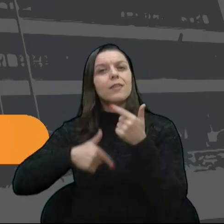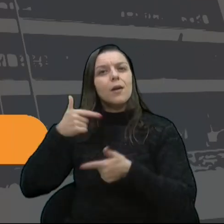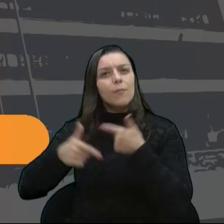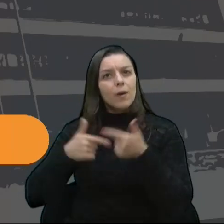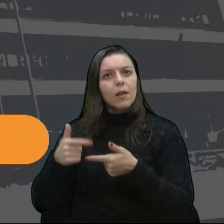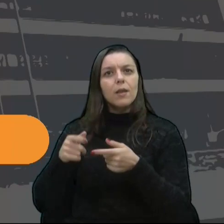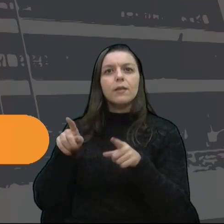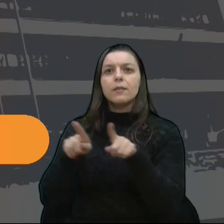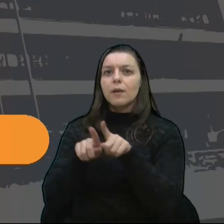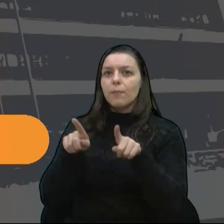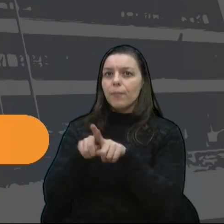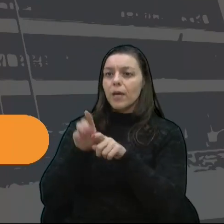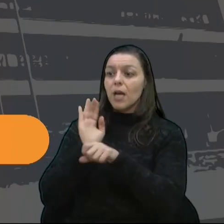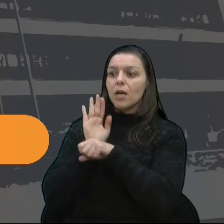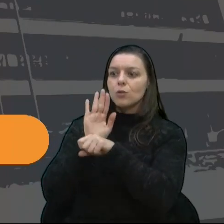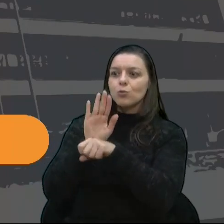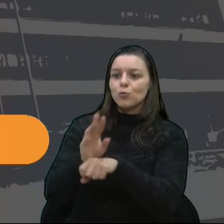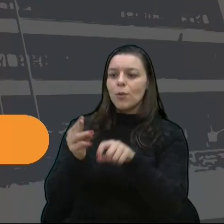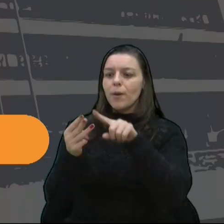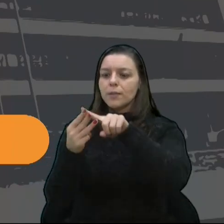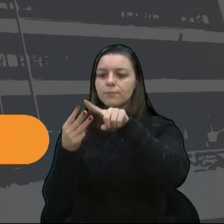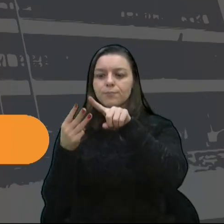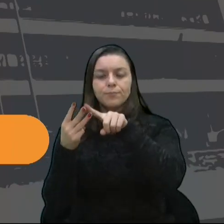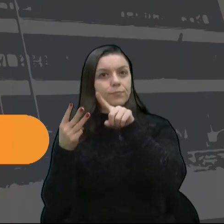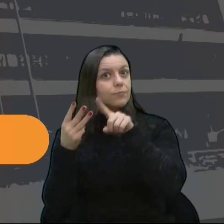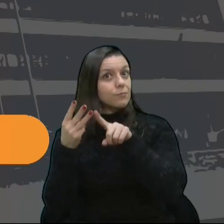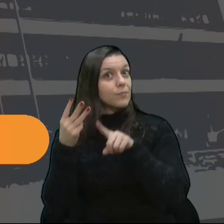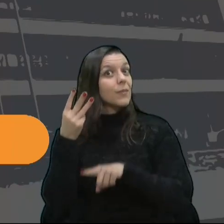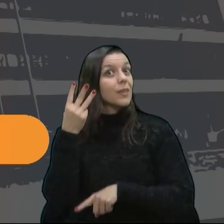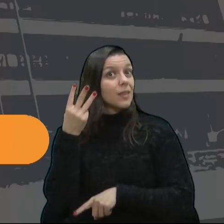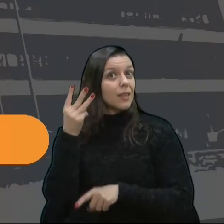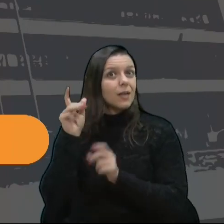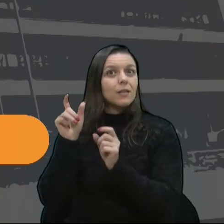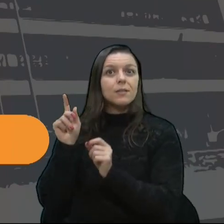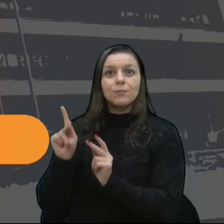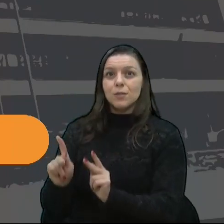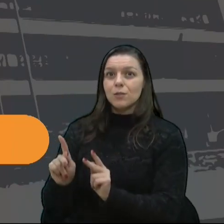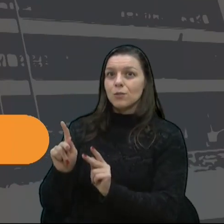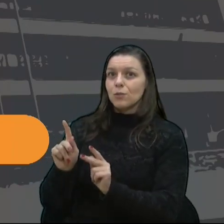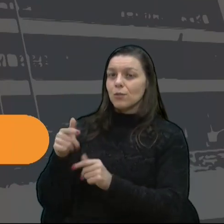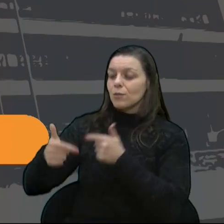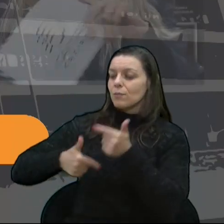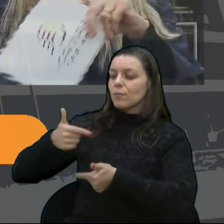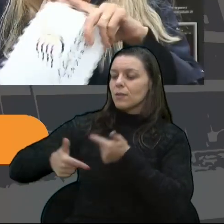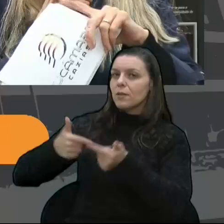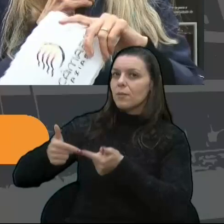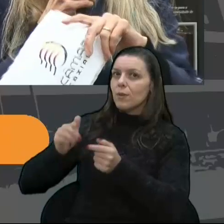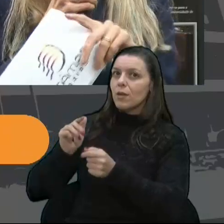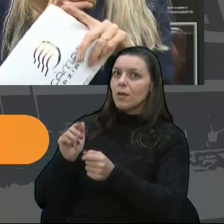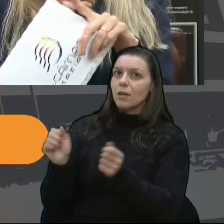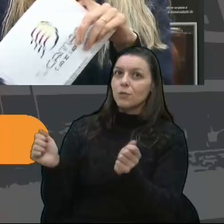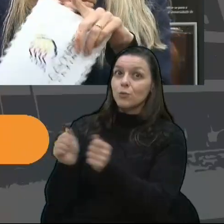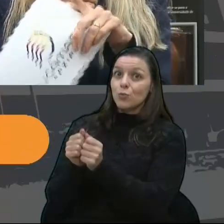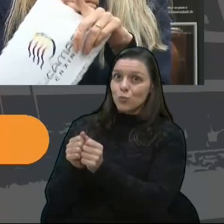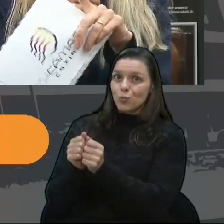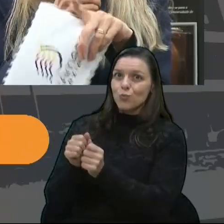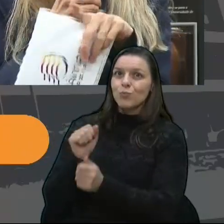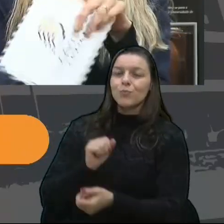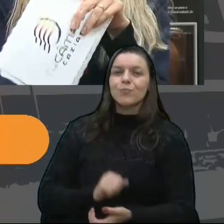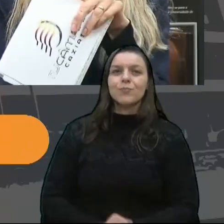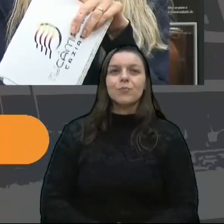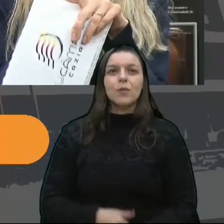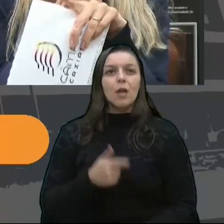está com um fluxo de trabalho tão grande que ela chamou mais 3 pessoas para trabalharem com ela. Tá, e assim, eu queria também saber de